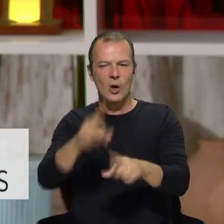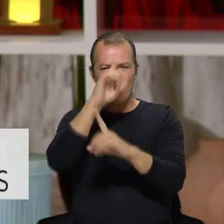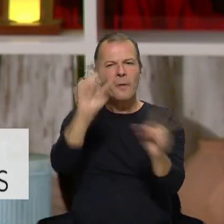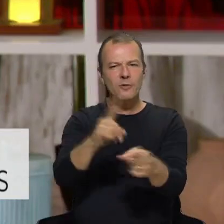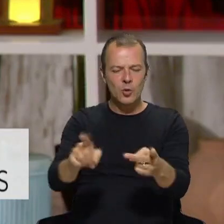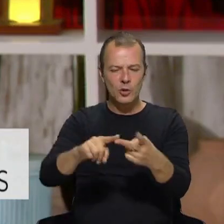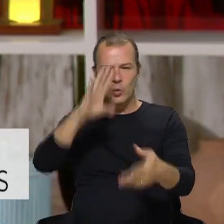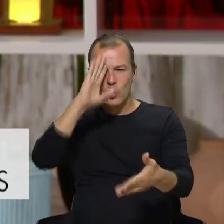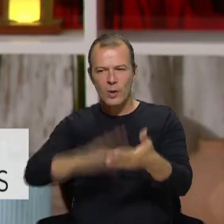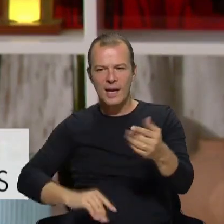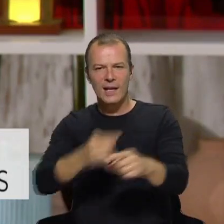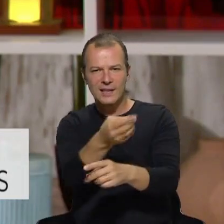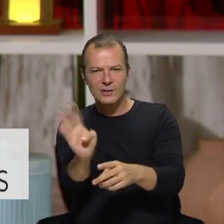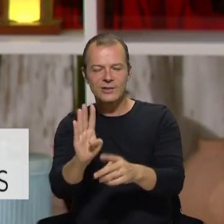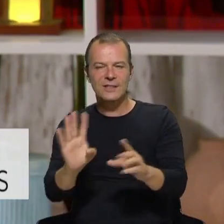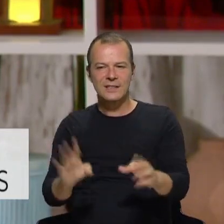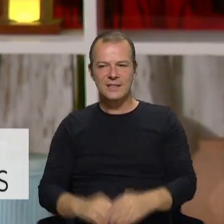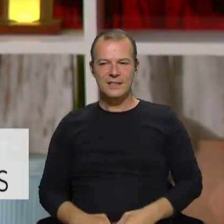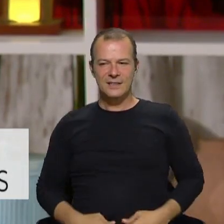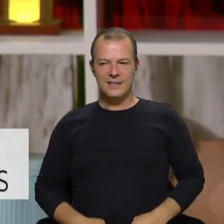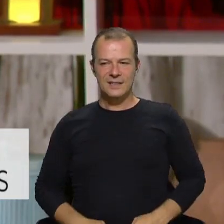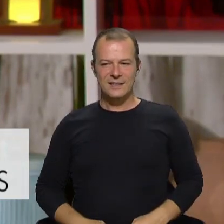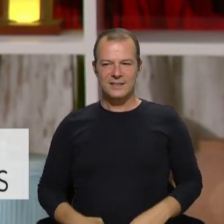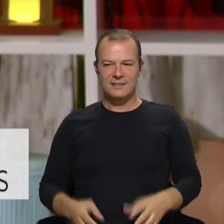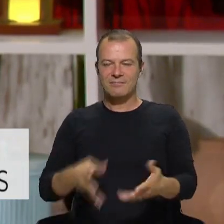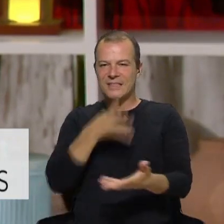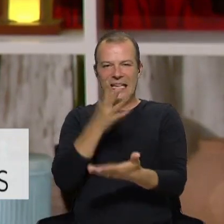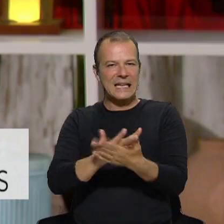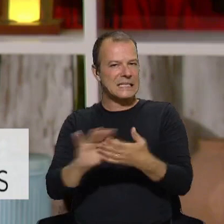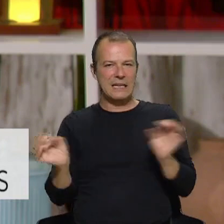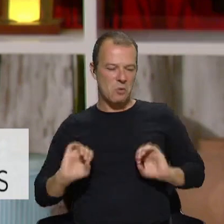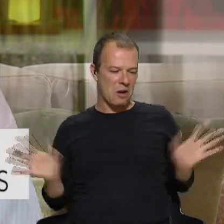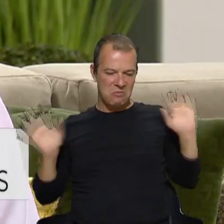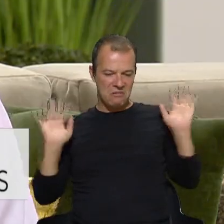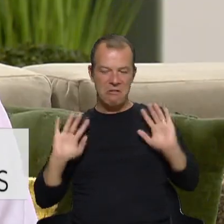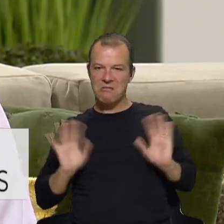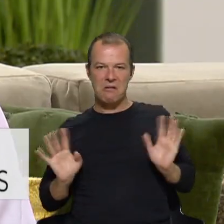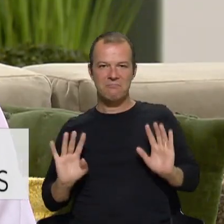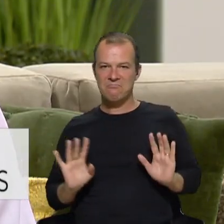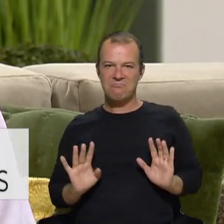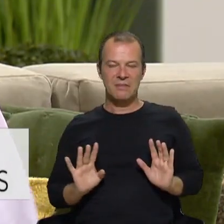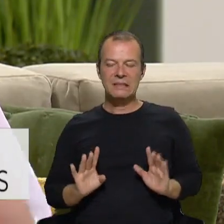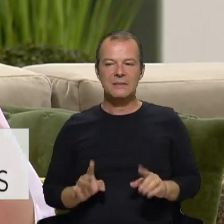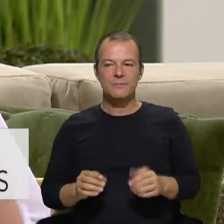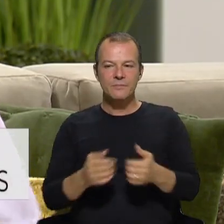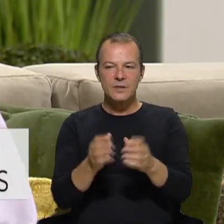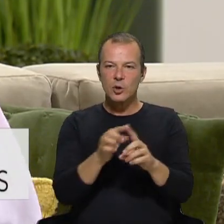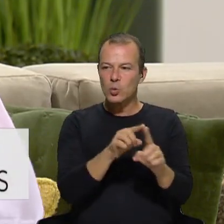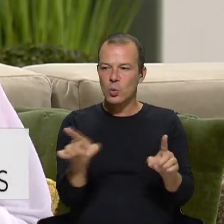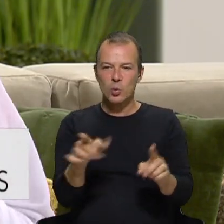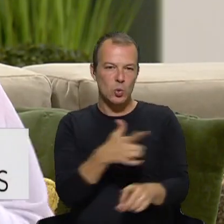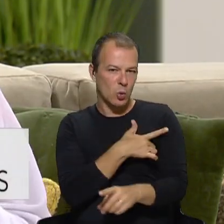teus colegas. Sim. Não tens mesmo nada a dizer, não é? Não tenho nada a dizer. Foram uma